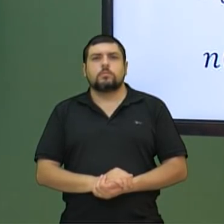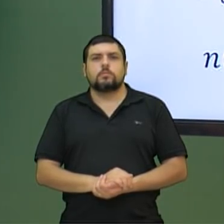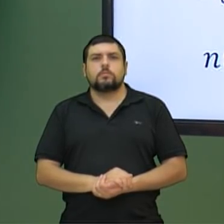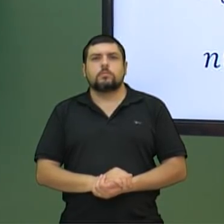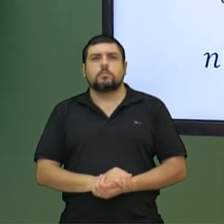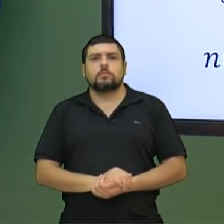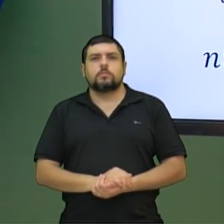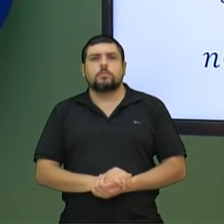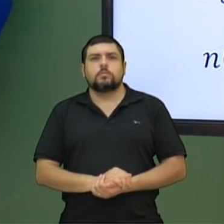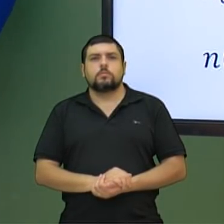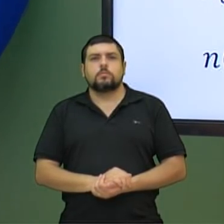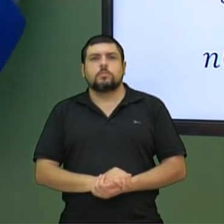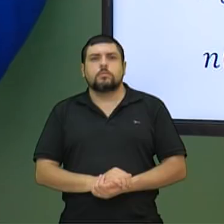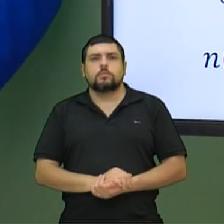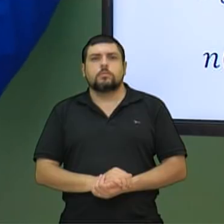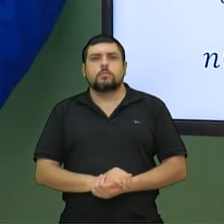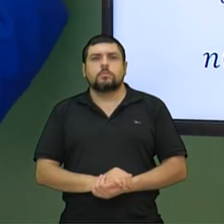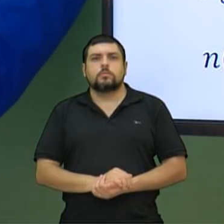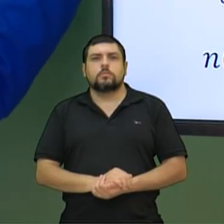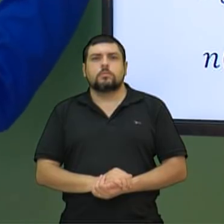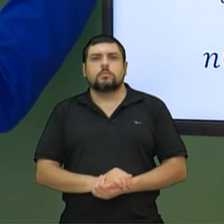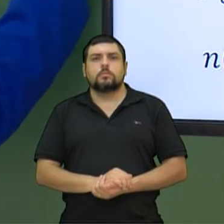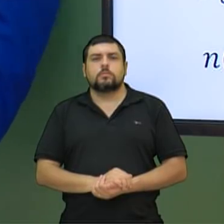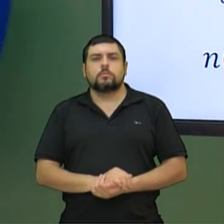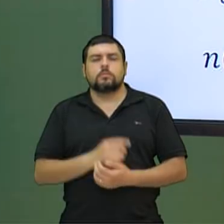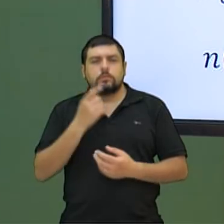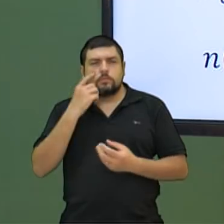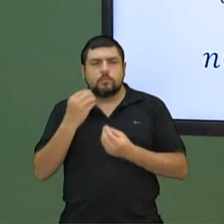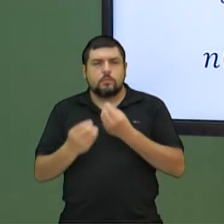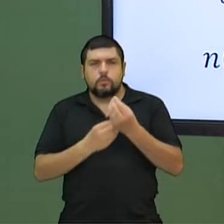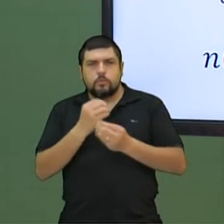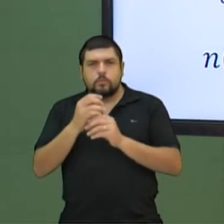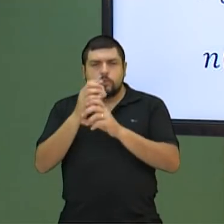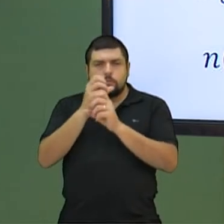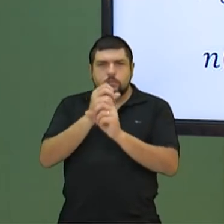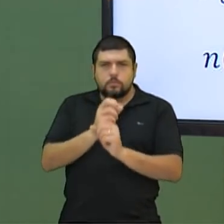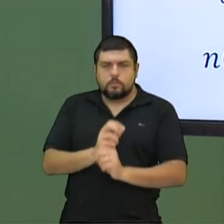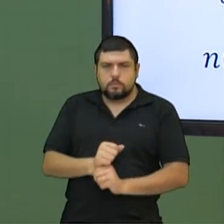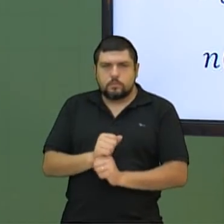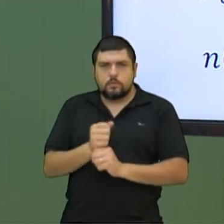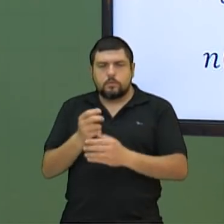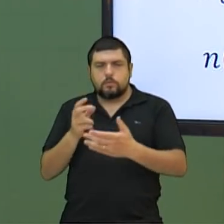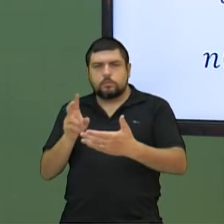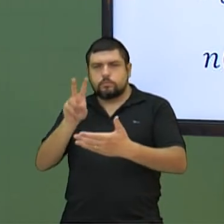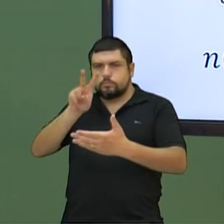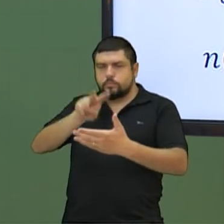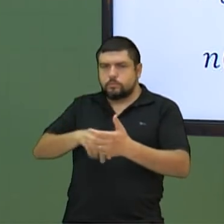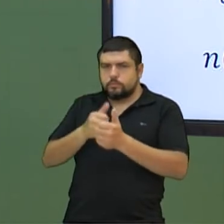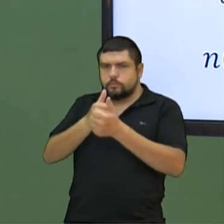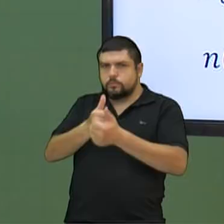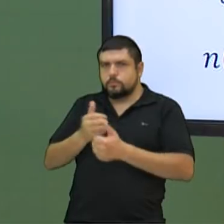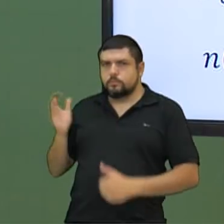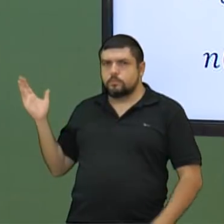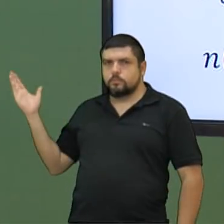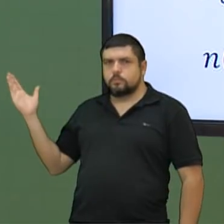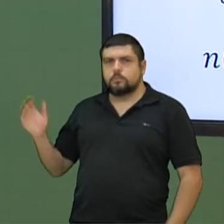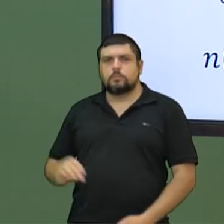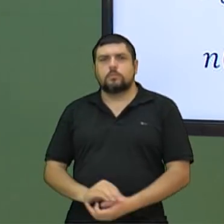21 menos 21 mais 5. 21 menos 21 é 0.